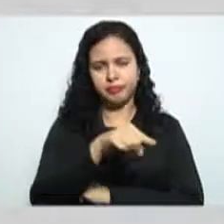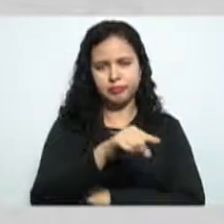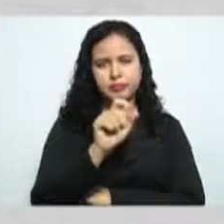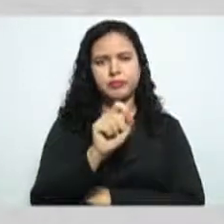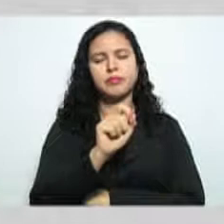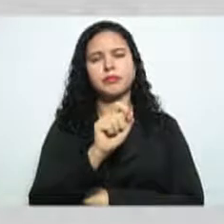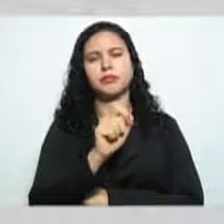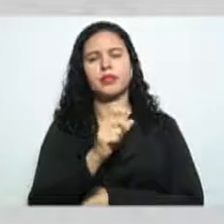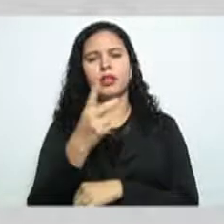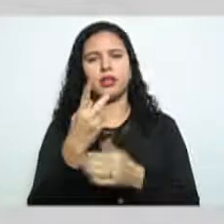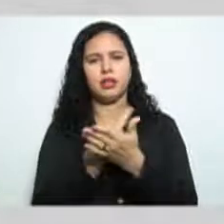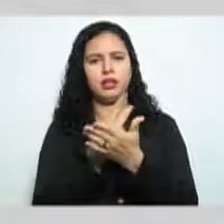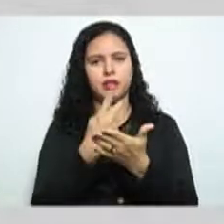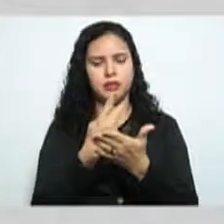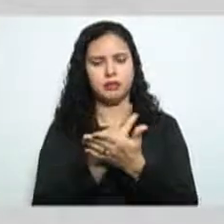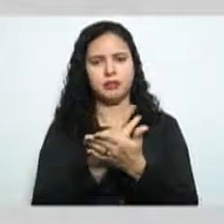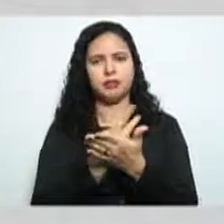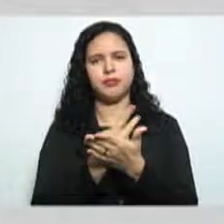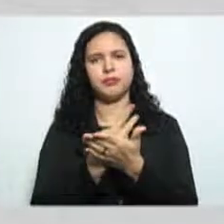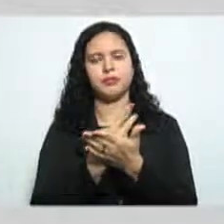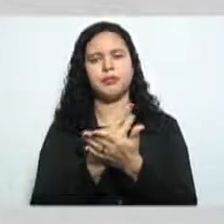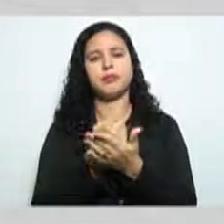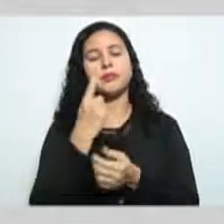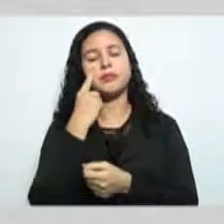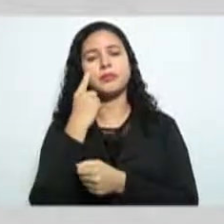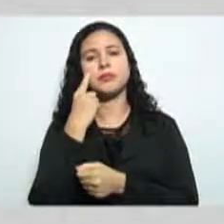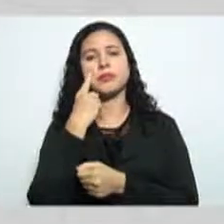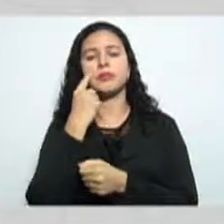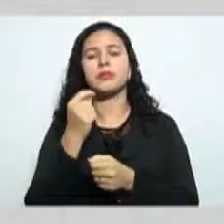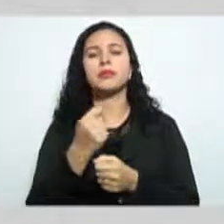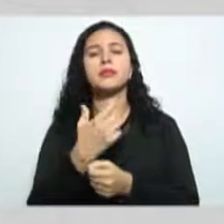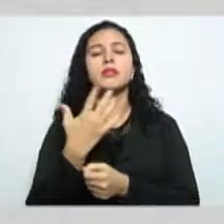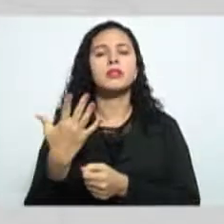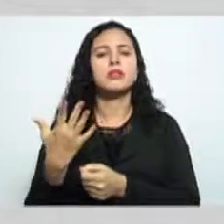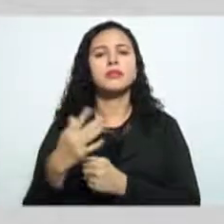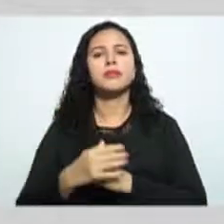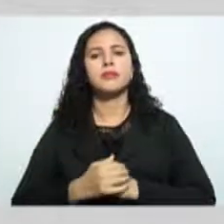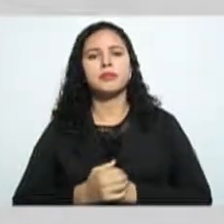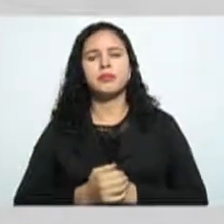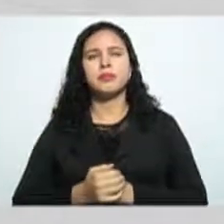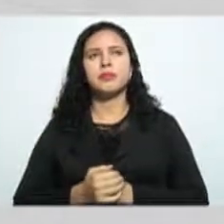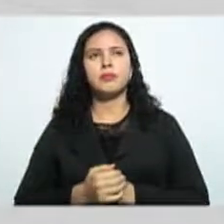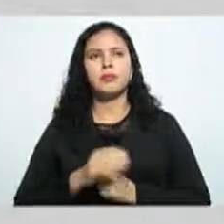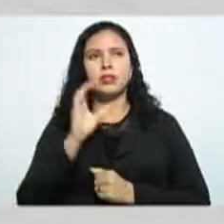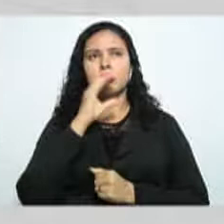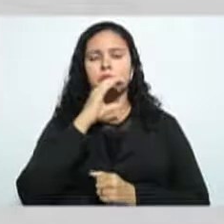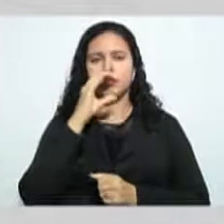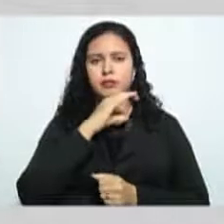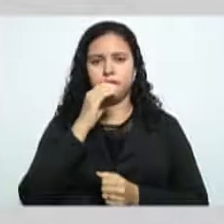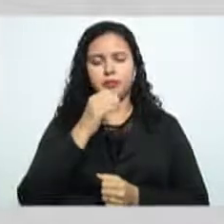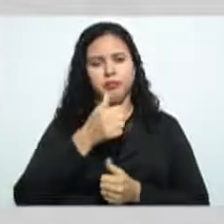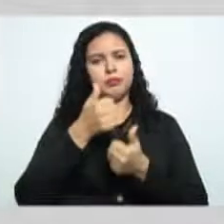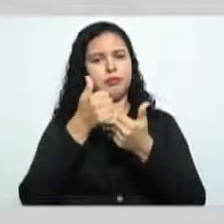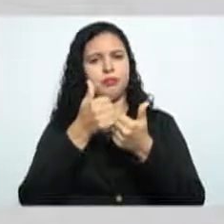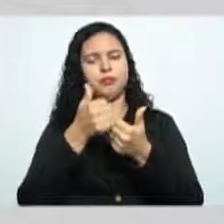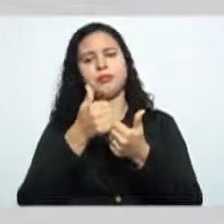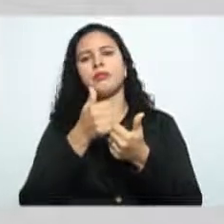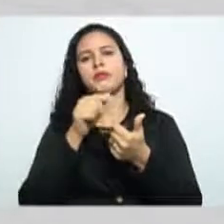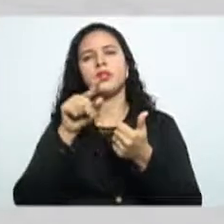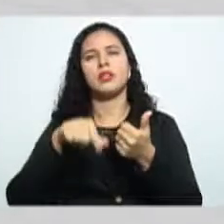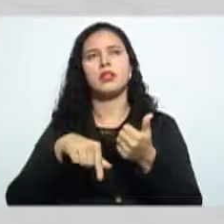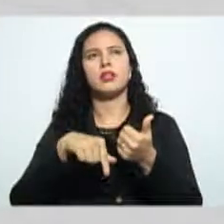alternativa errada. E aí as vantagens são: por um acaso a vantagem é a rapidez e qualidade?